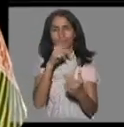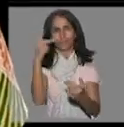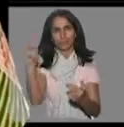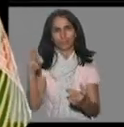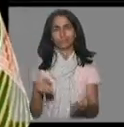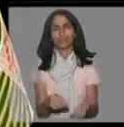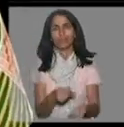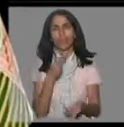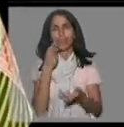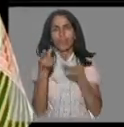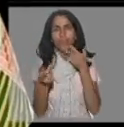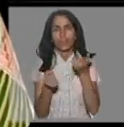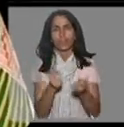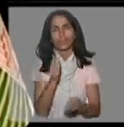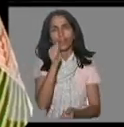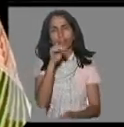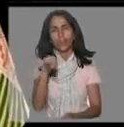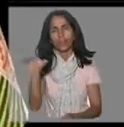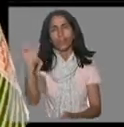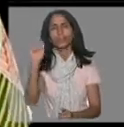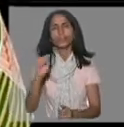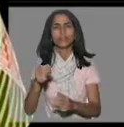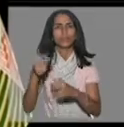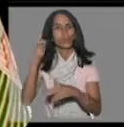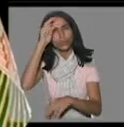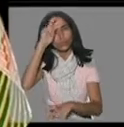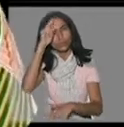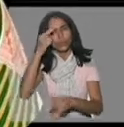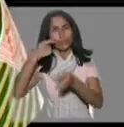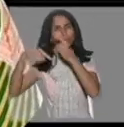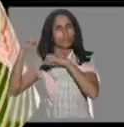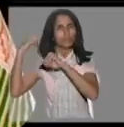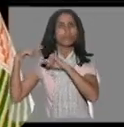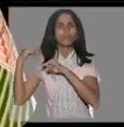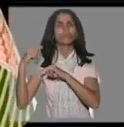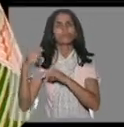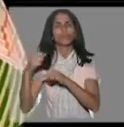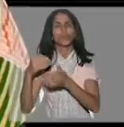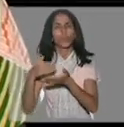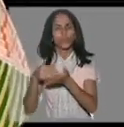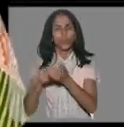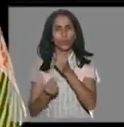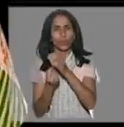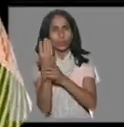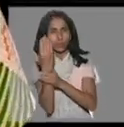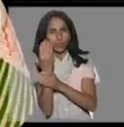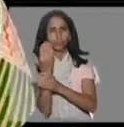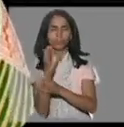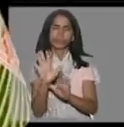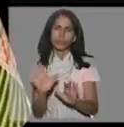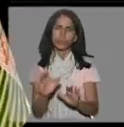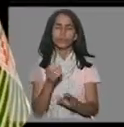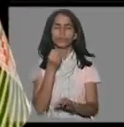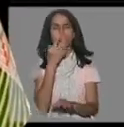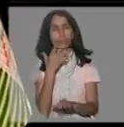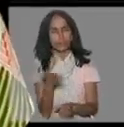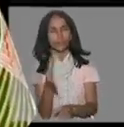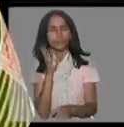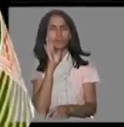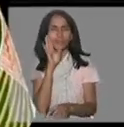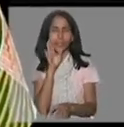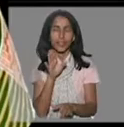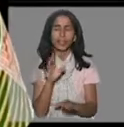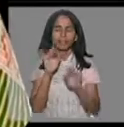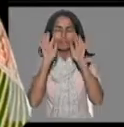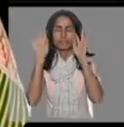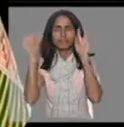a gente fala muito dessa África tradicional, dessa matriz africana primordial, que é muito bacana, que